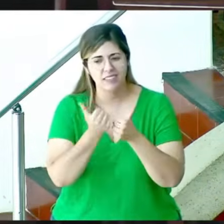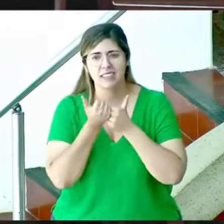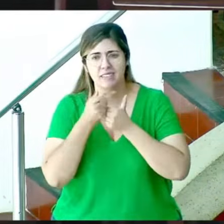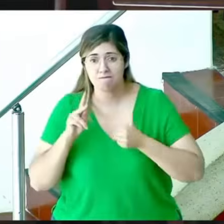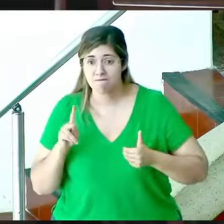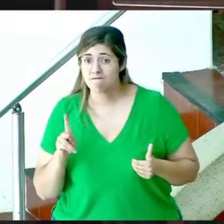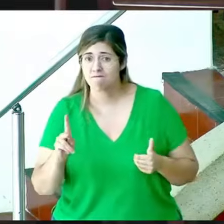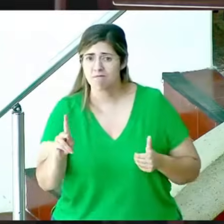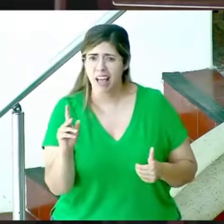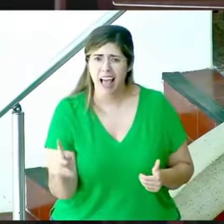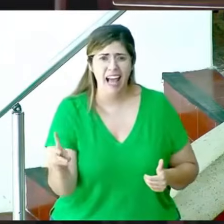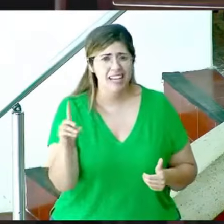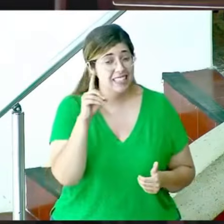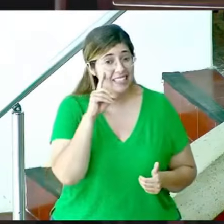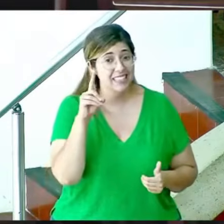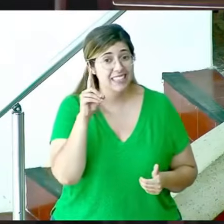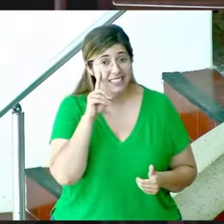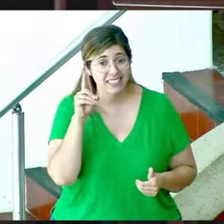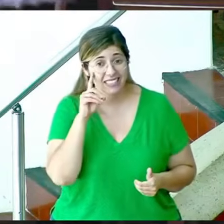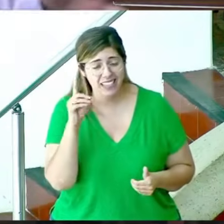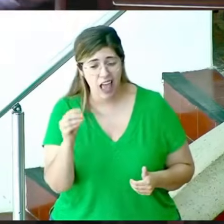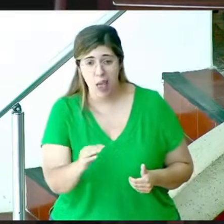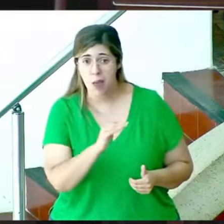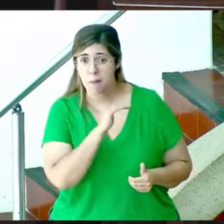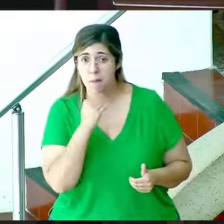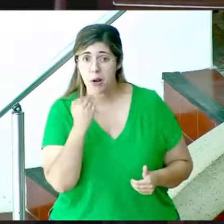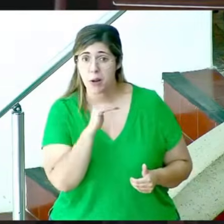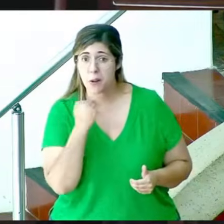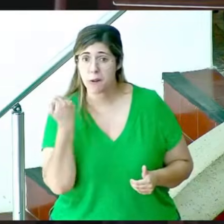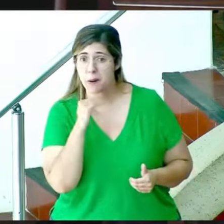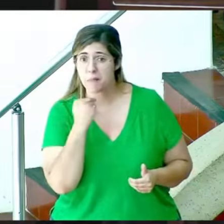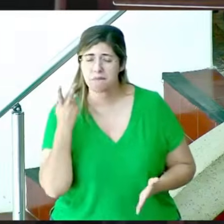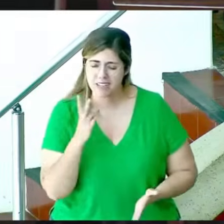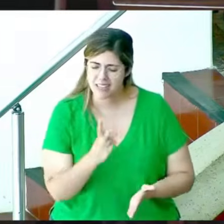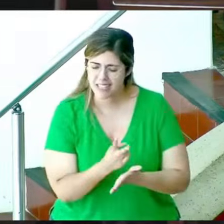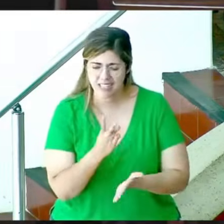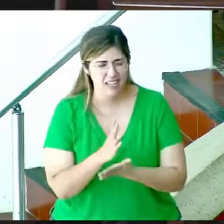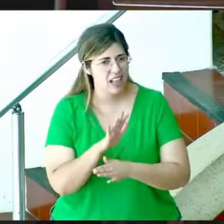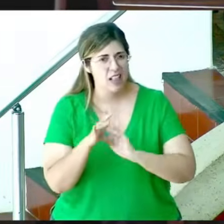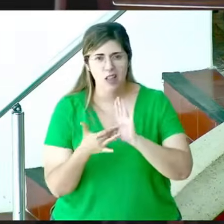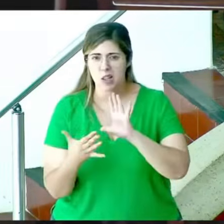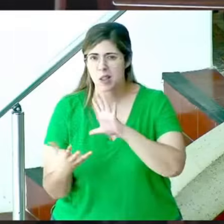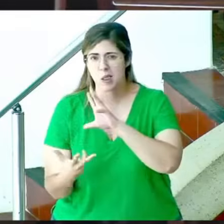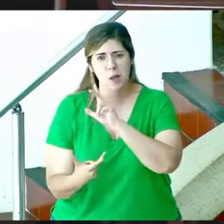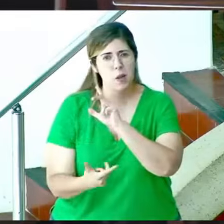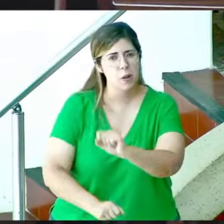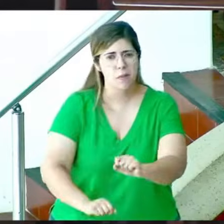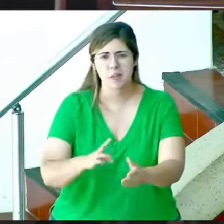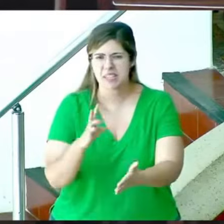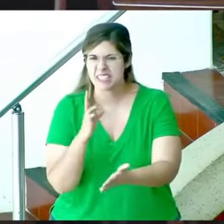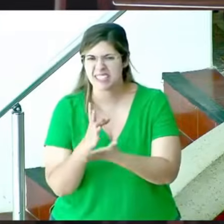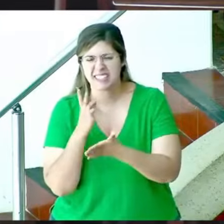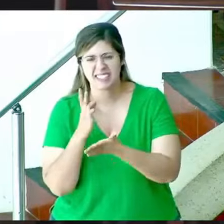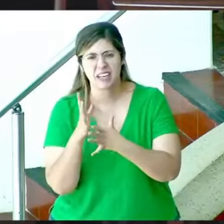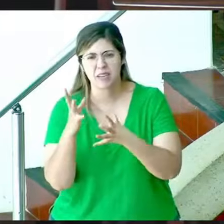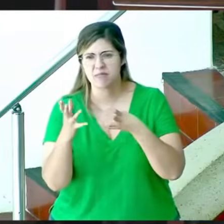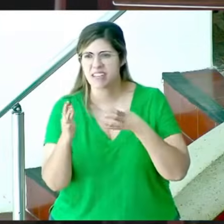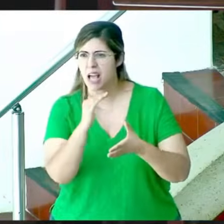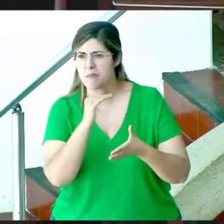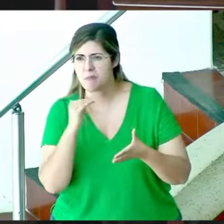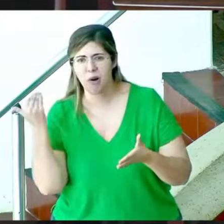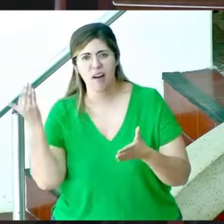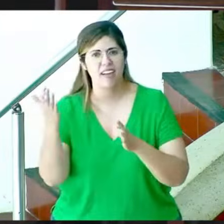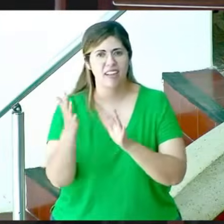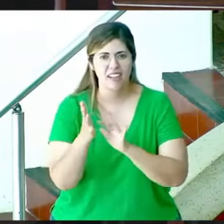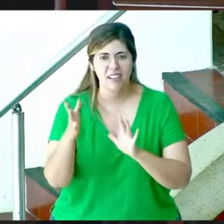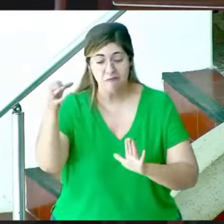morto constantemente, o tempo inteiro, em todos os lugares, por todos os sistemas, por todas as formas humanas. Ele continua